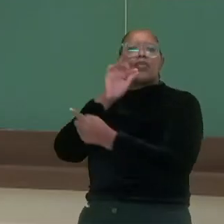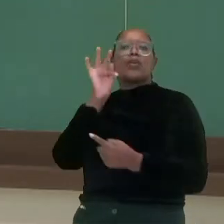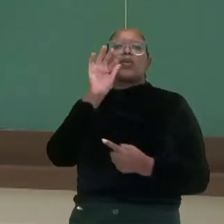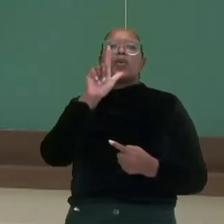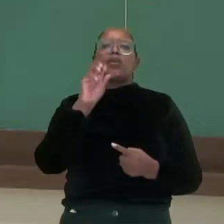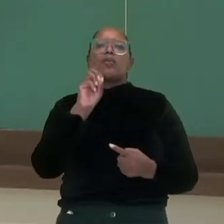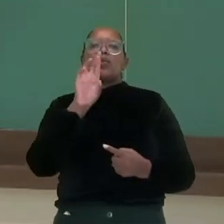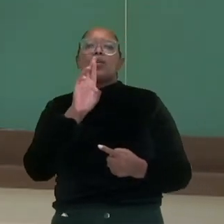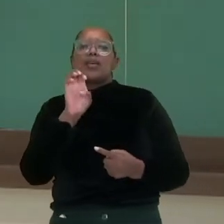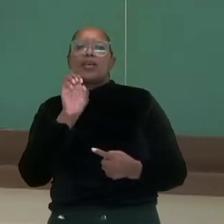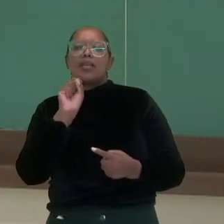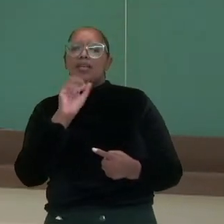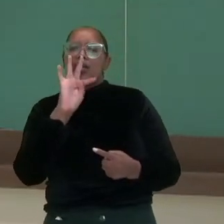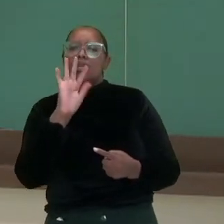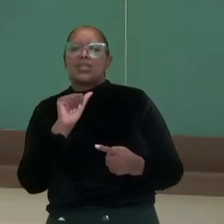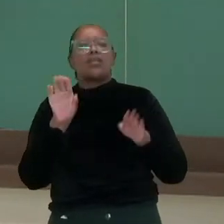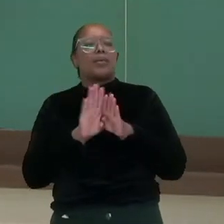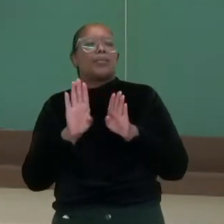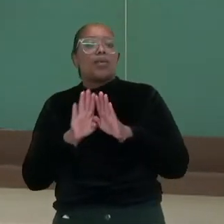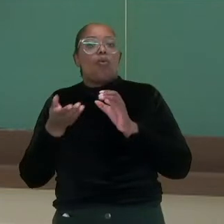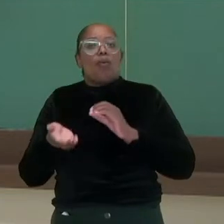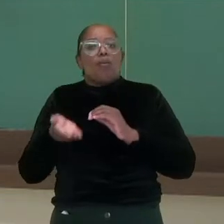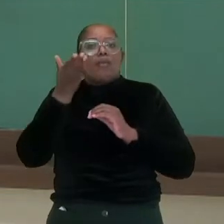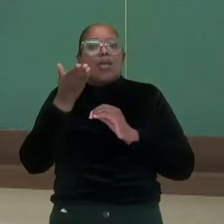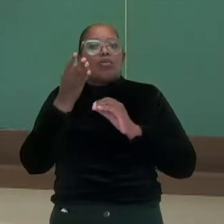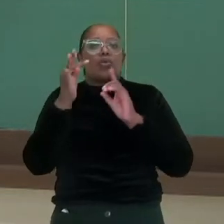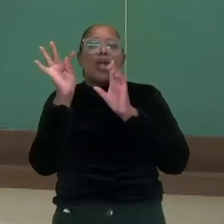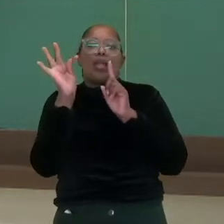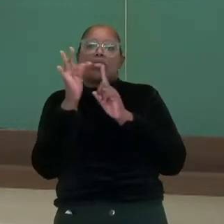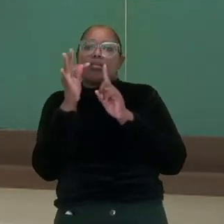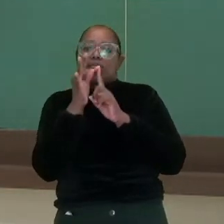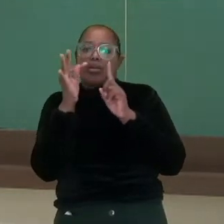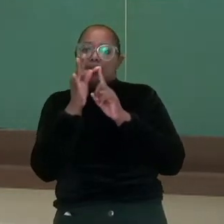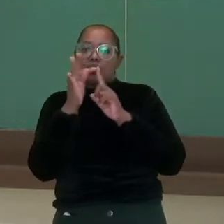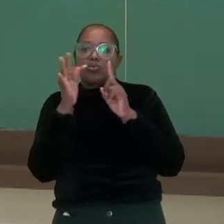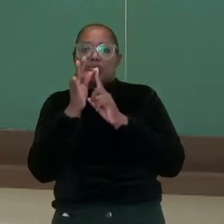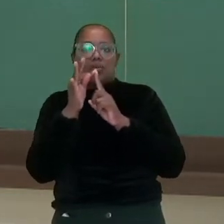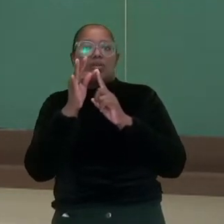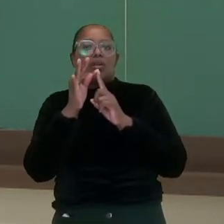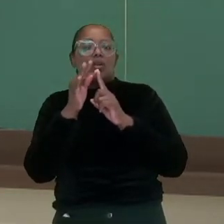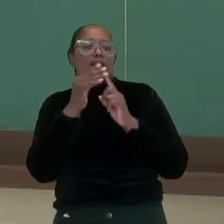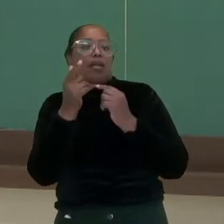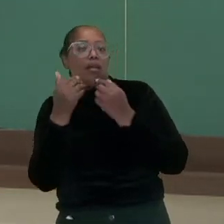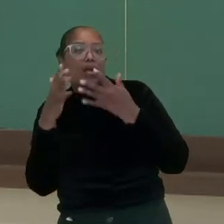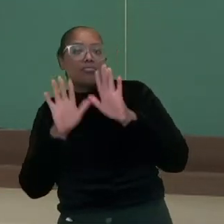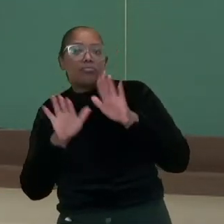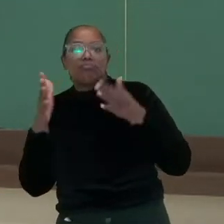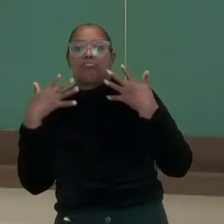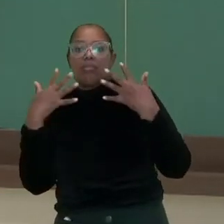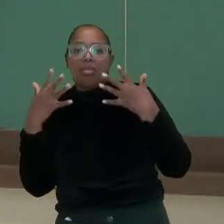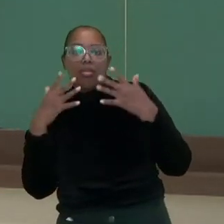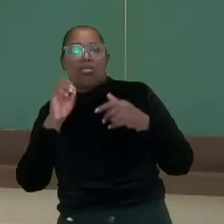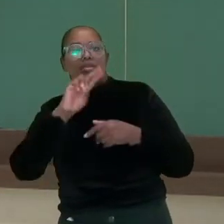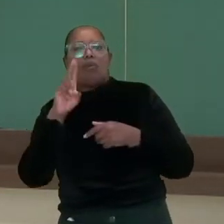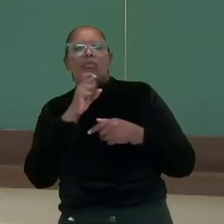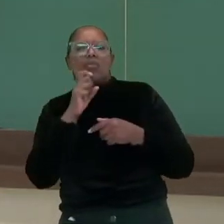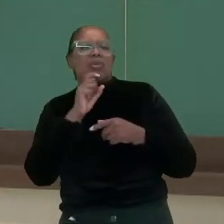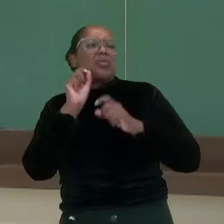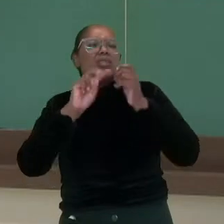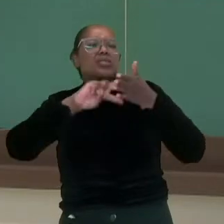os derivados de petróleo, como carvão, produzindo um grande aumento na concentração do CO2 na nossa atmosfera. Outro fator que